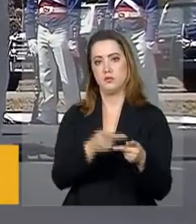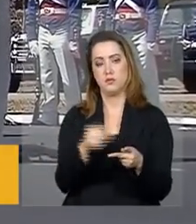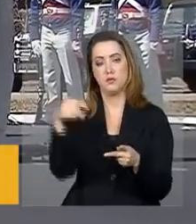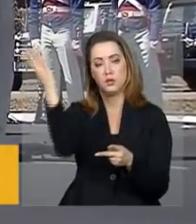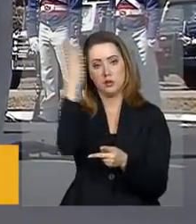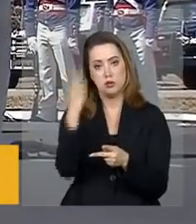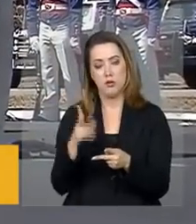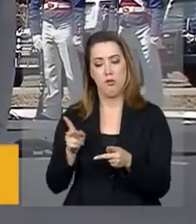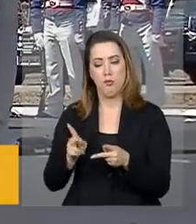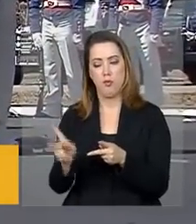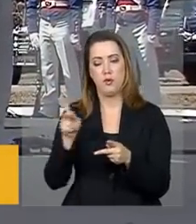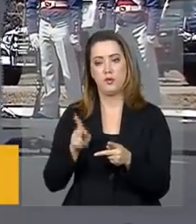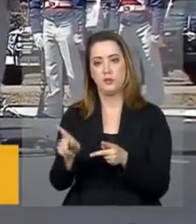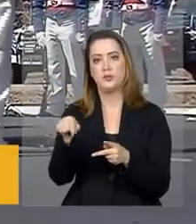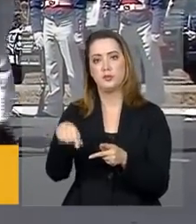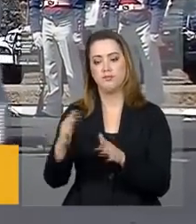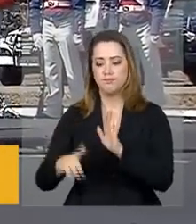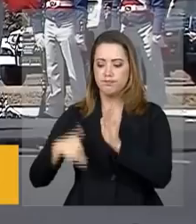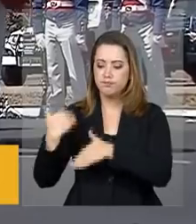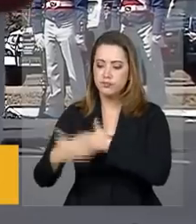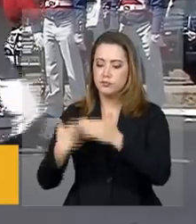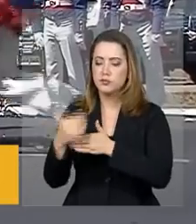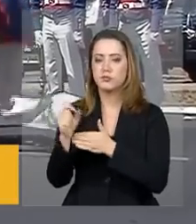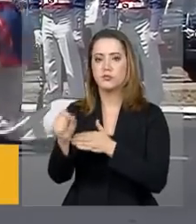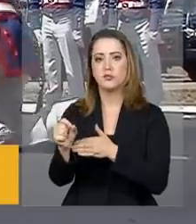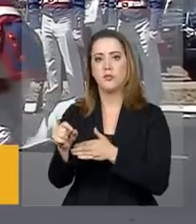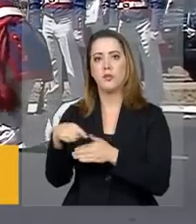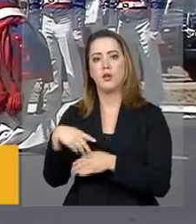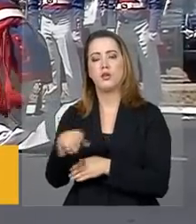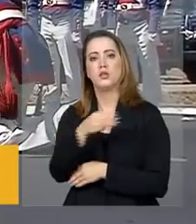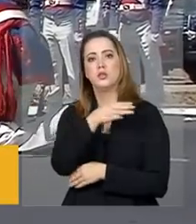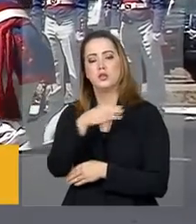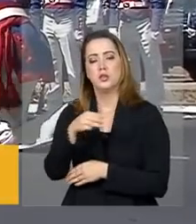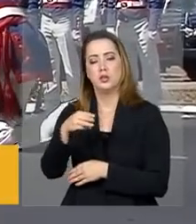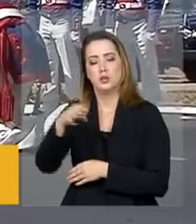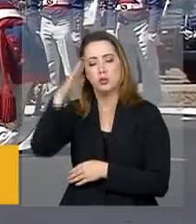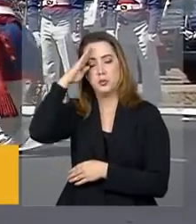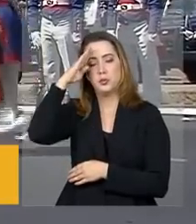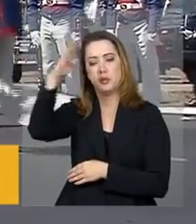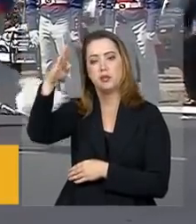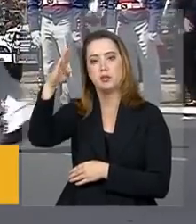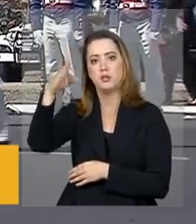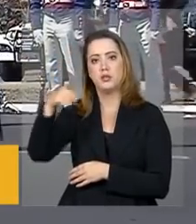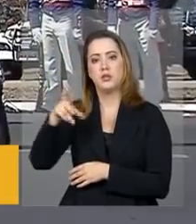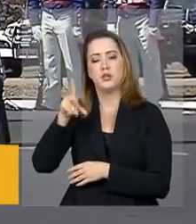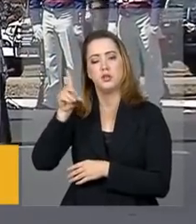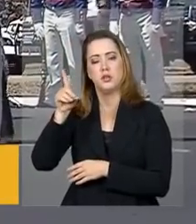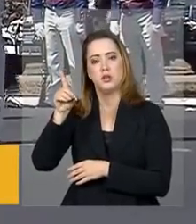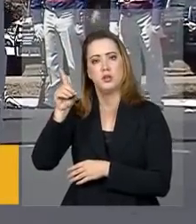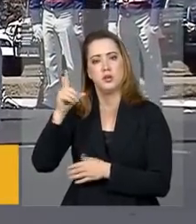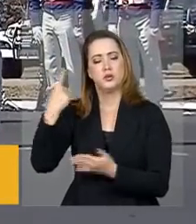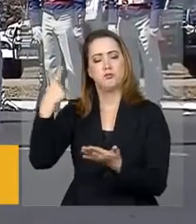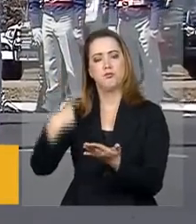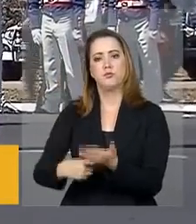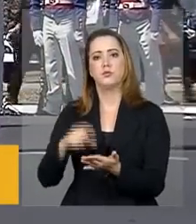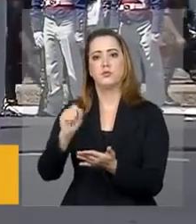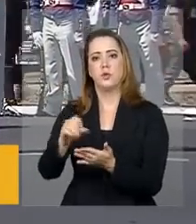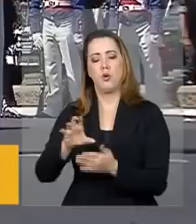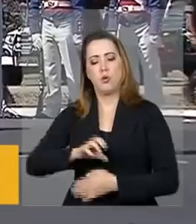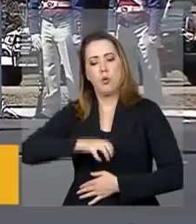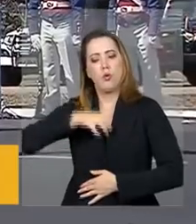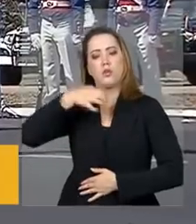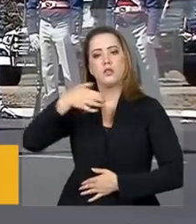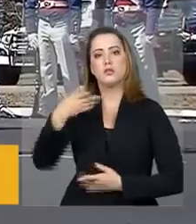constantemente, ela desenvolve no militar a disciplina, desenvolve a